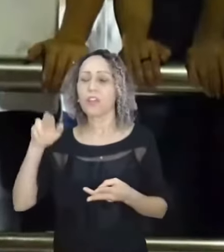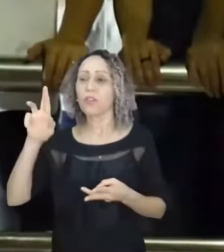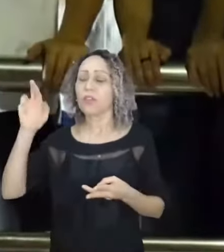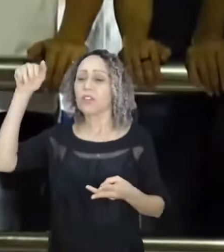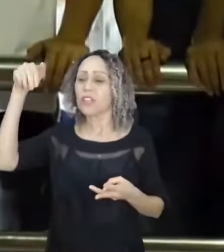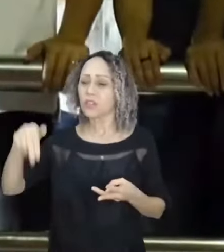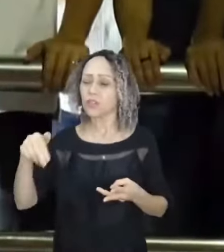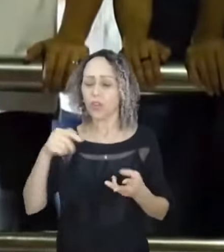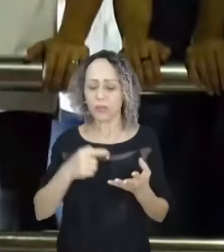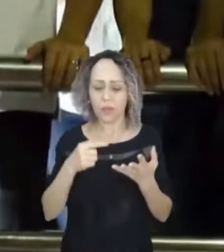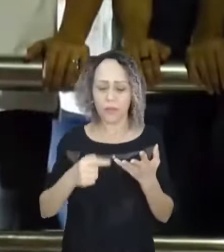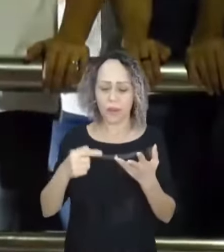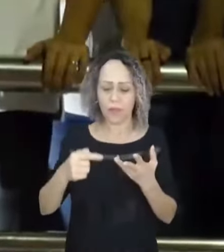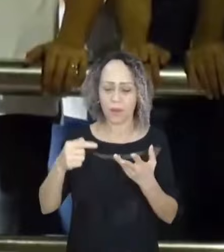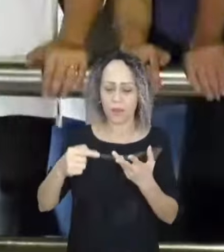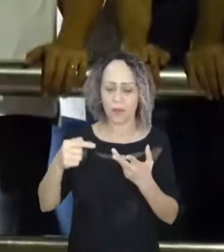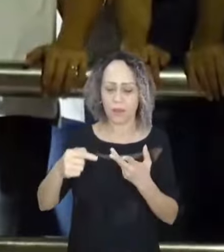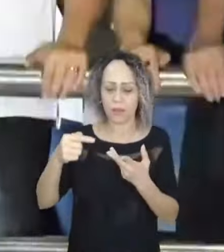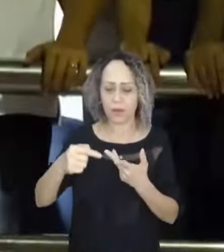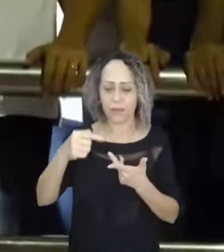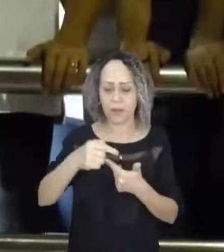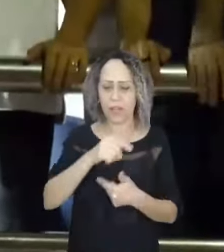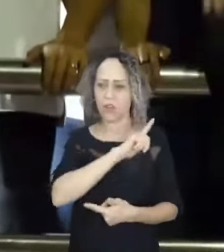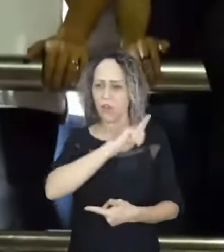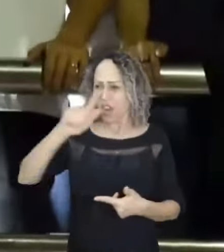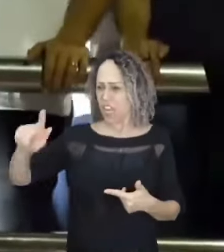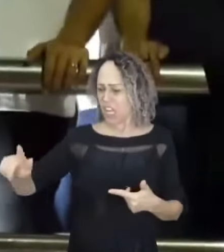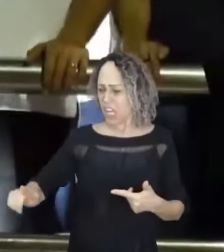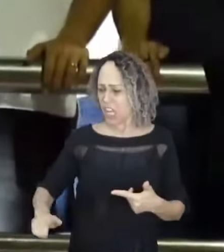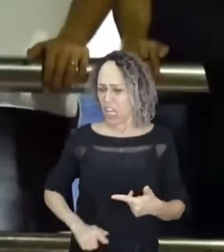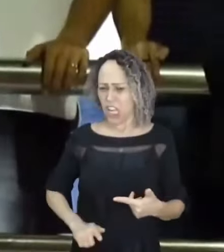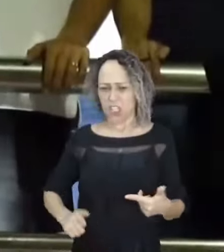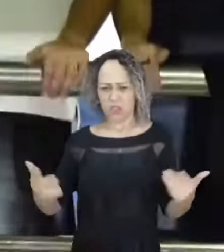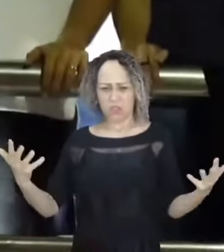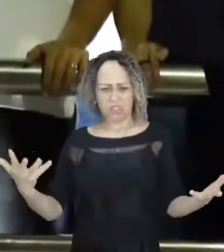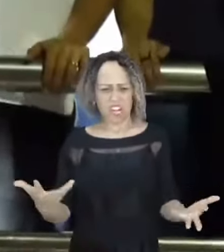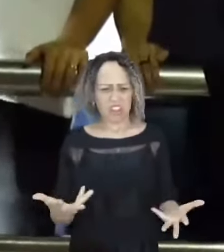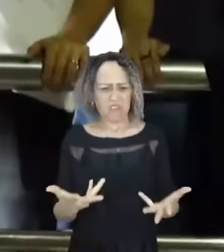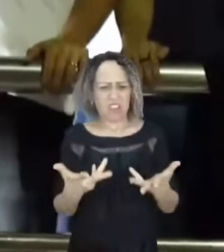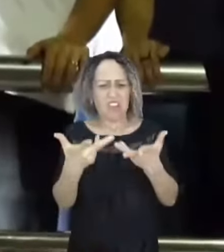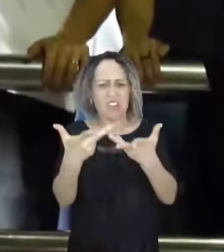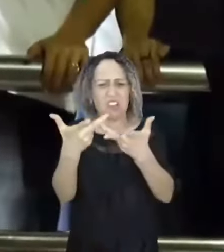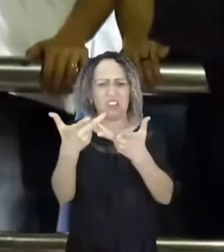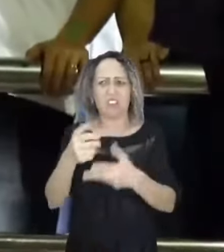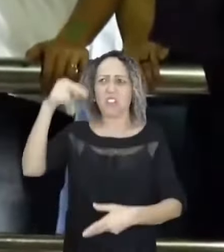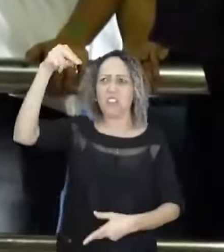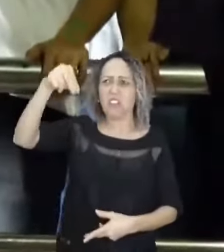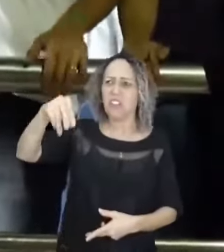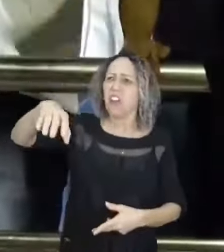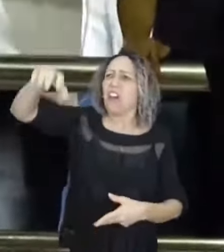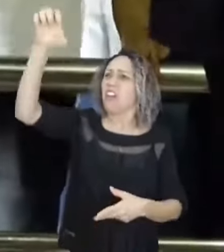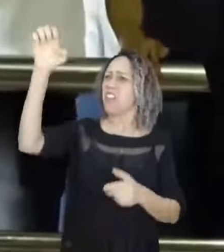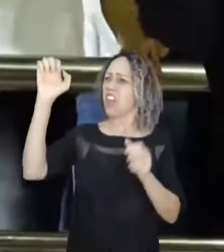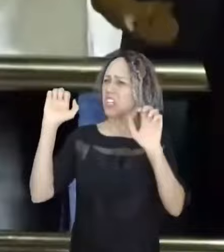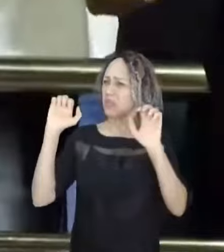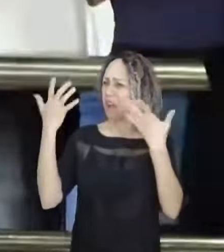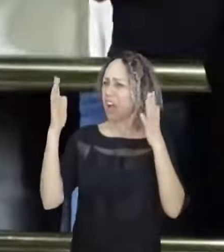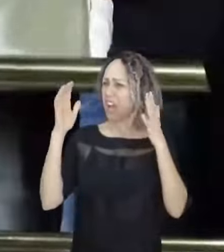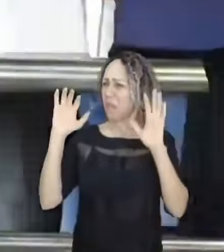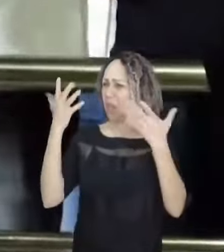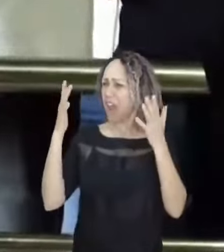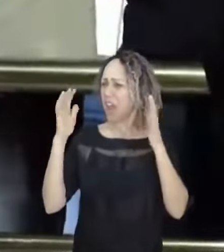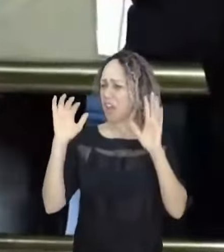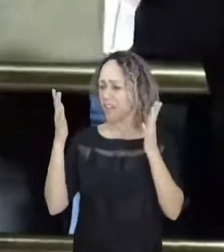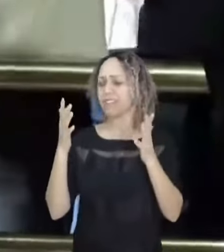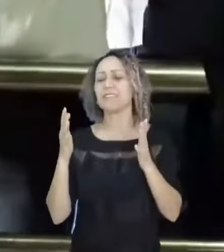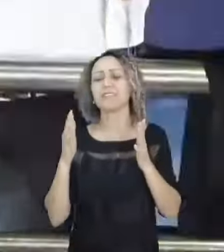é governador e governadora de primeira qualidade. Por isso o Nordeste está de parabéns de ter